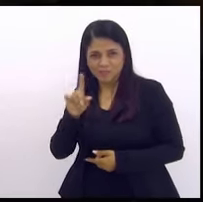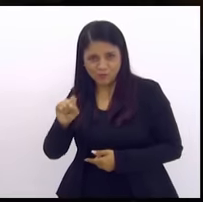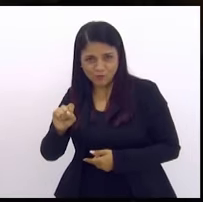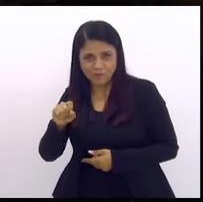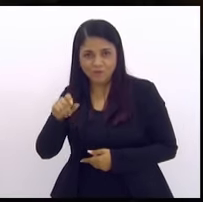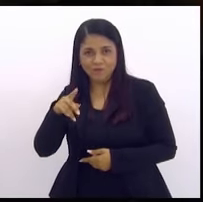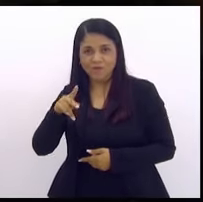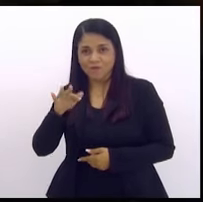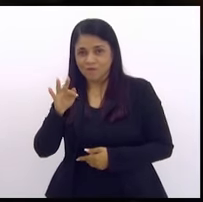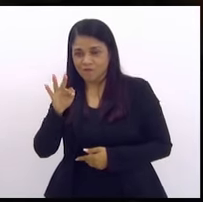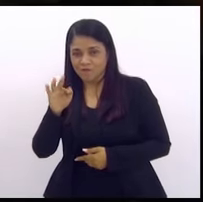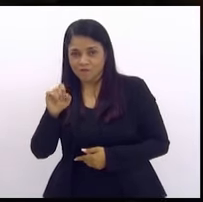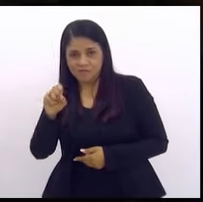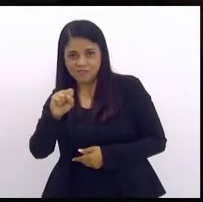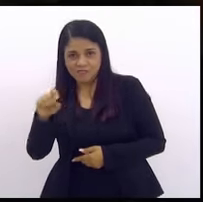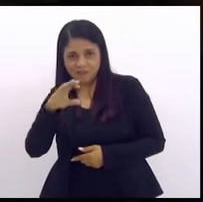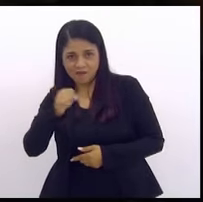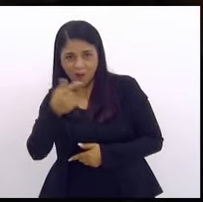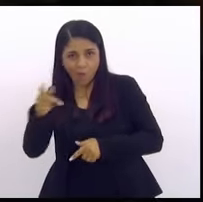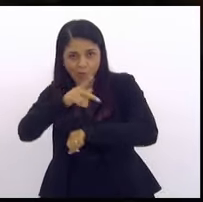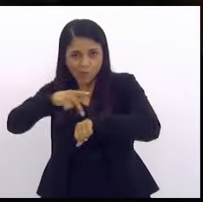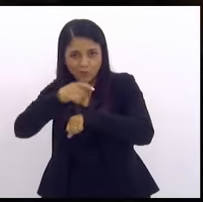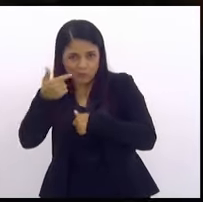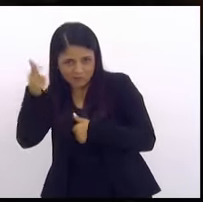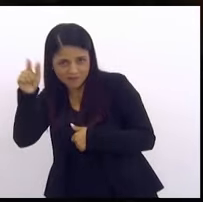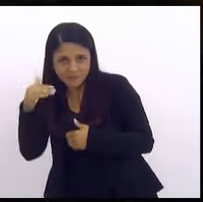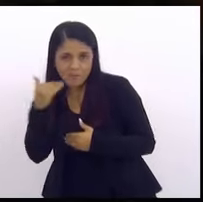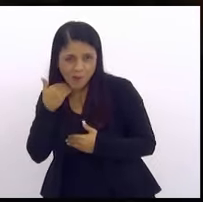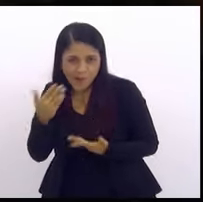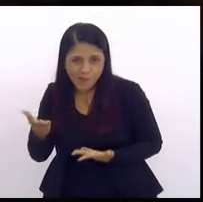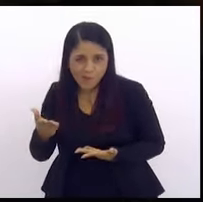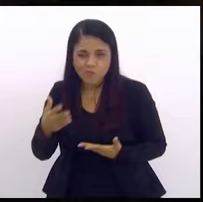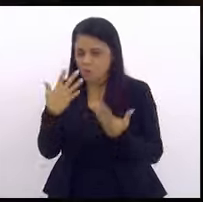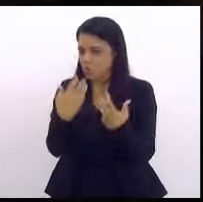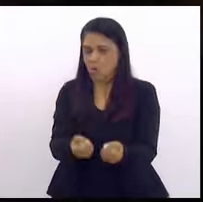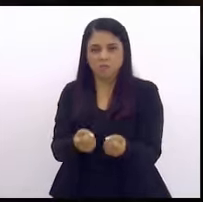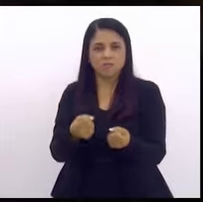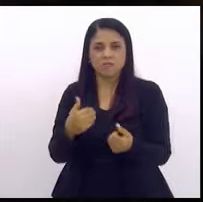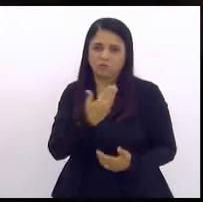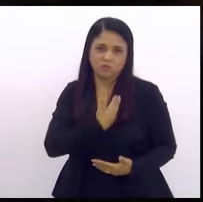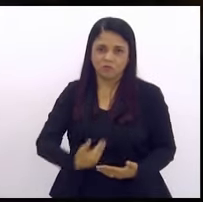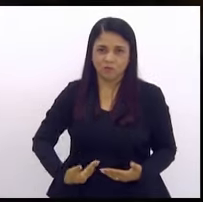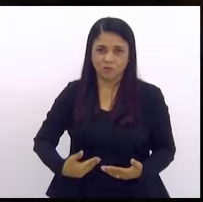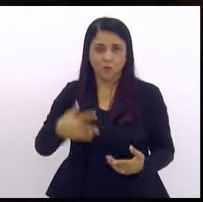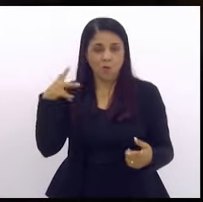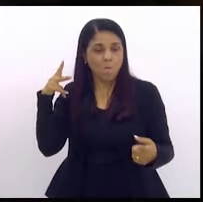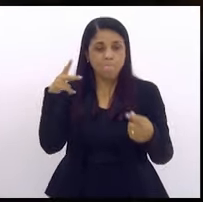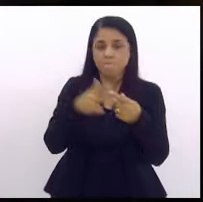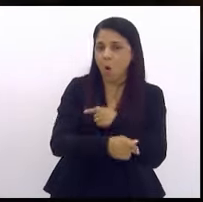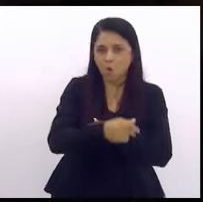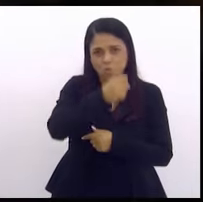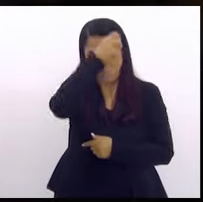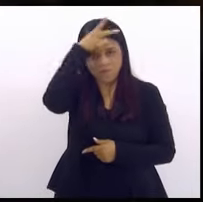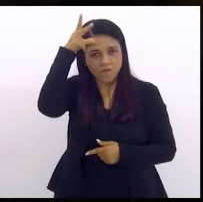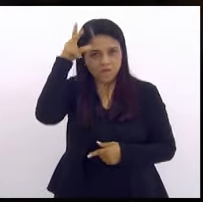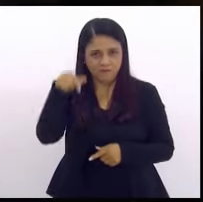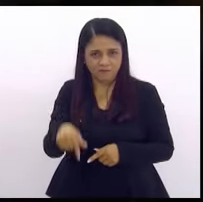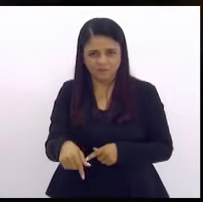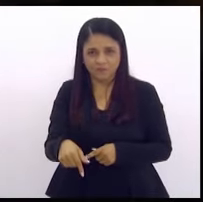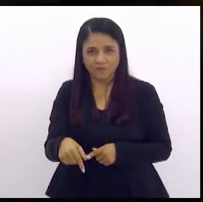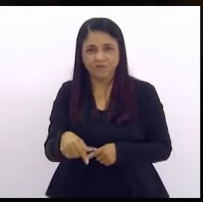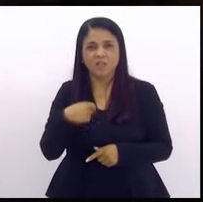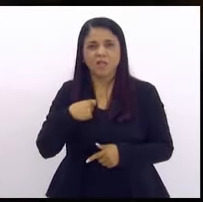deixou a rodoviária míngua? Não dá para aceitar isso, e não dá para aceitar um governo, e por isso que eu rompi com o governo. Sempre tive